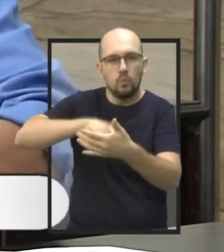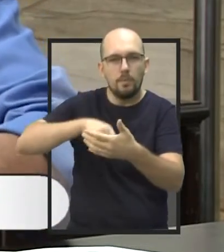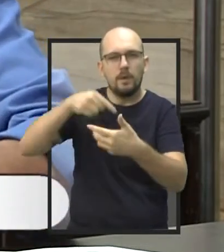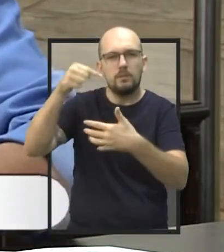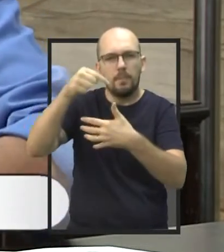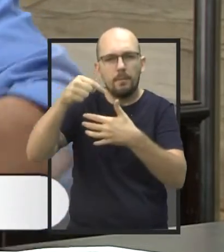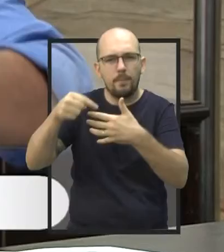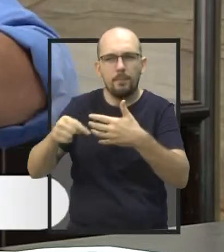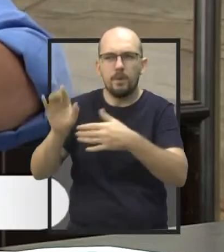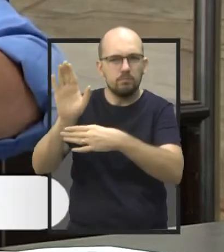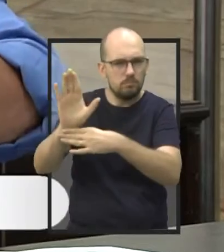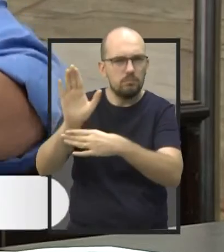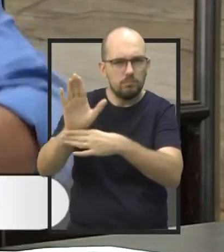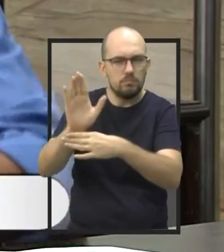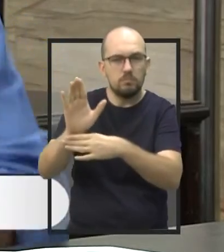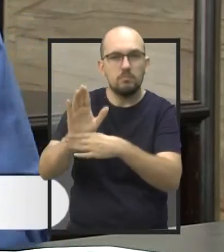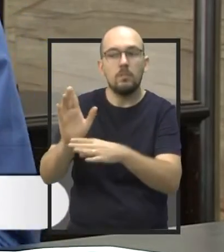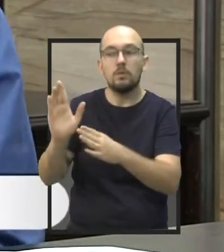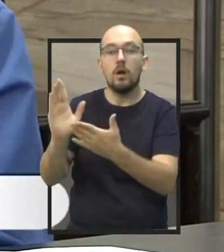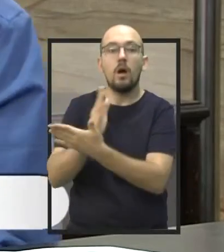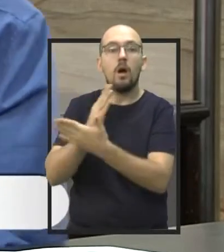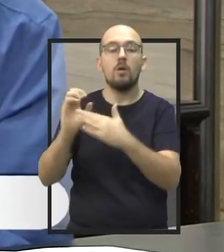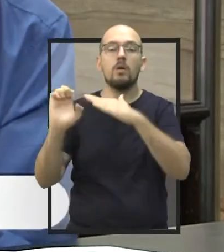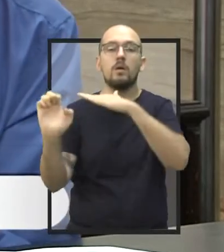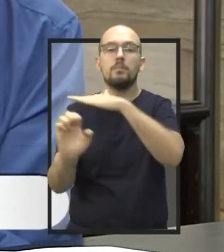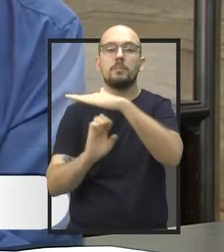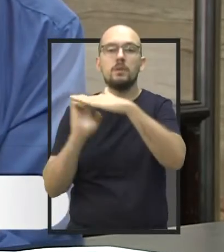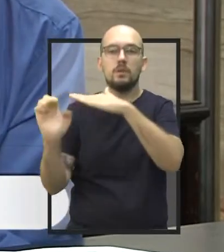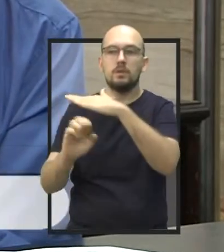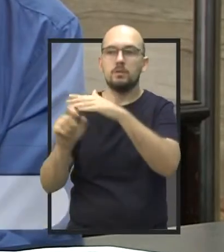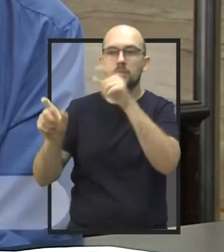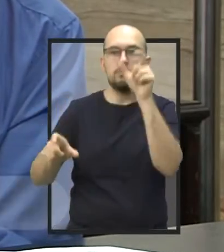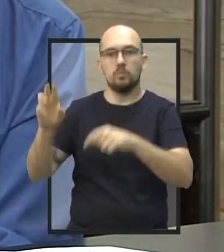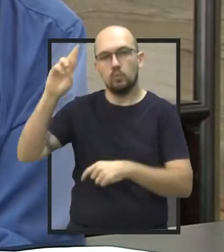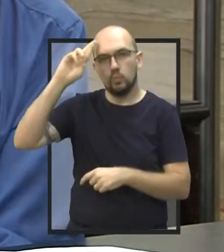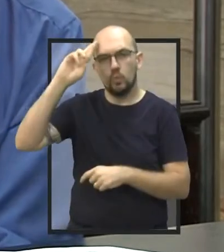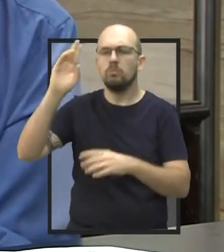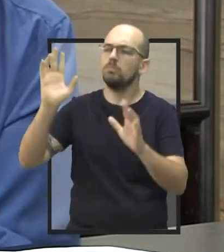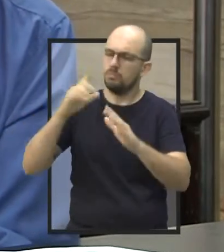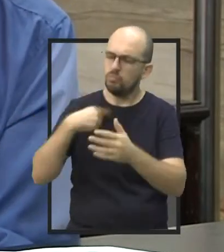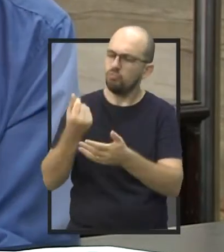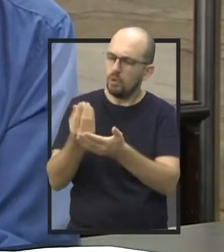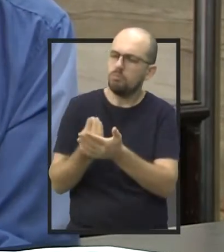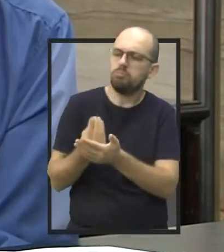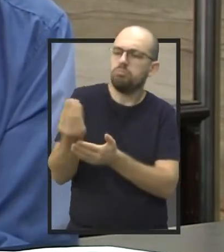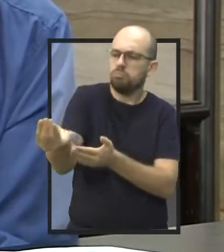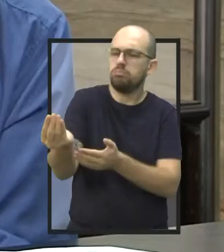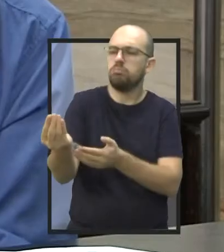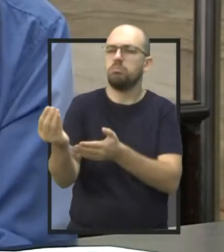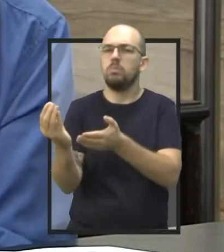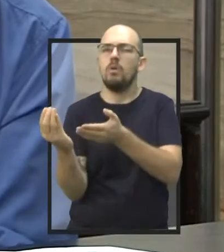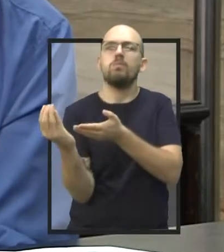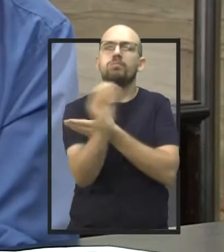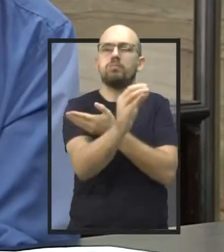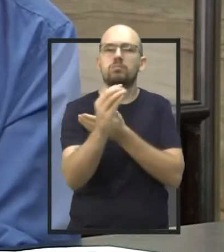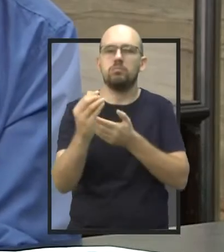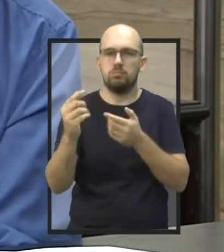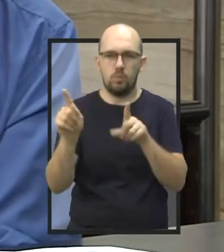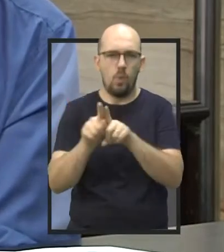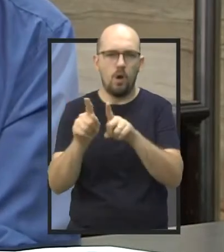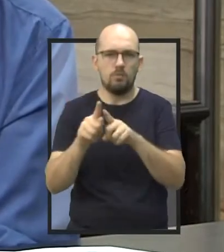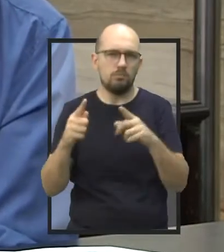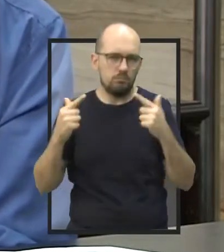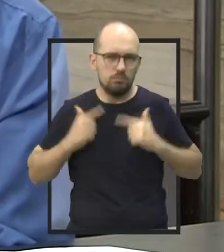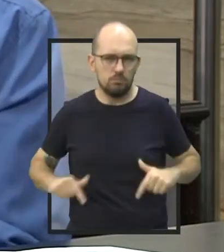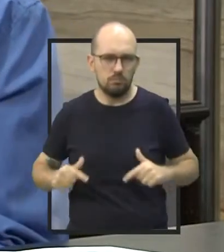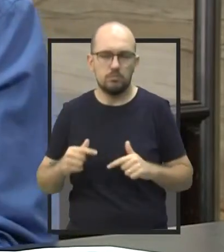parte jurídica, e tem alguns empresários que se propuseram também em devolver aqueles recursos que foram repassados e não foram prestados